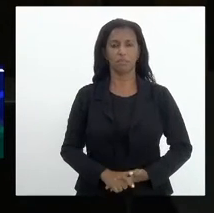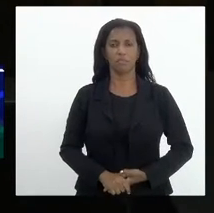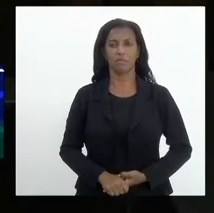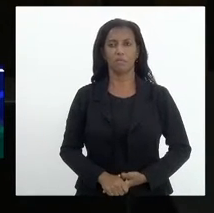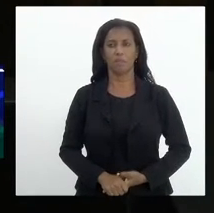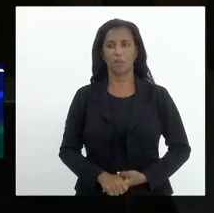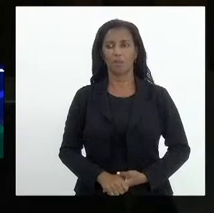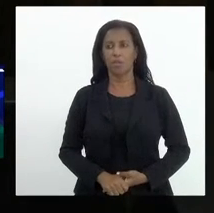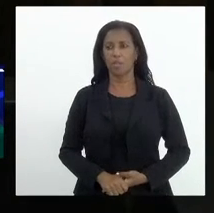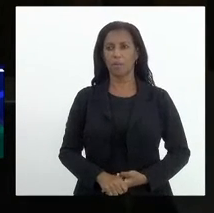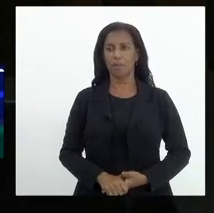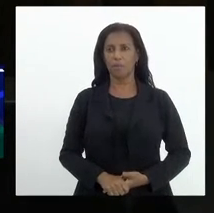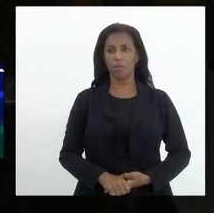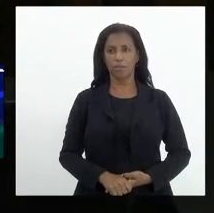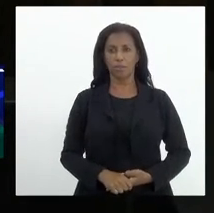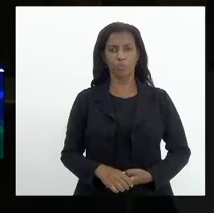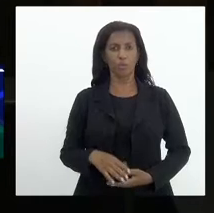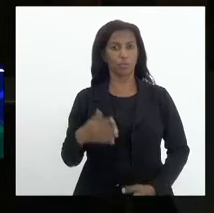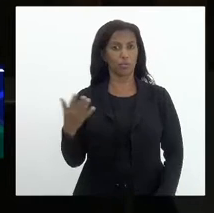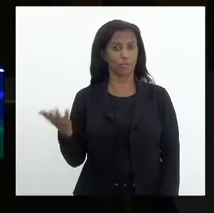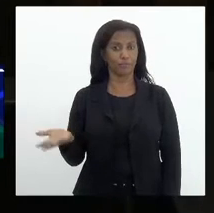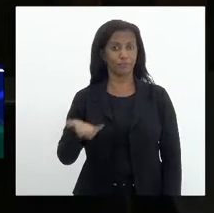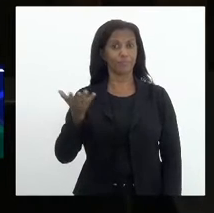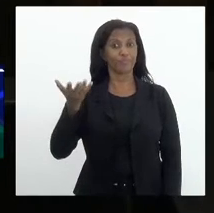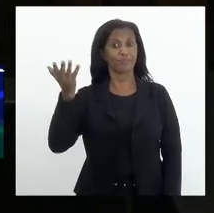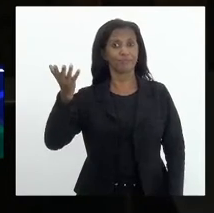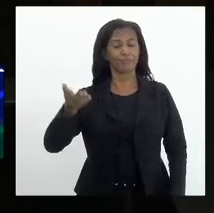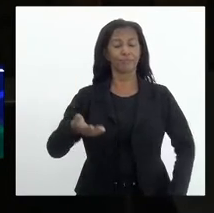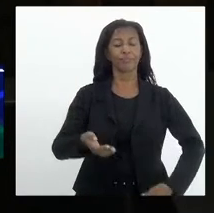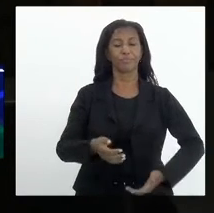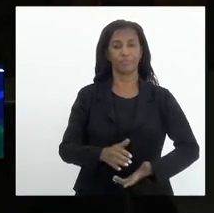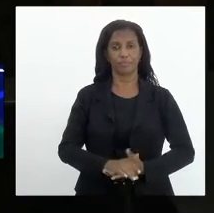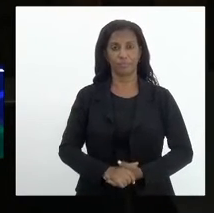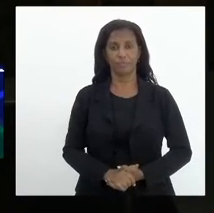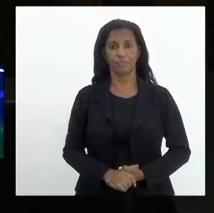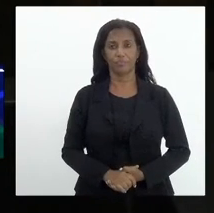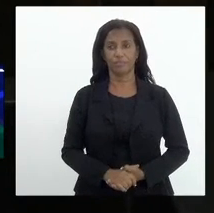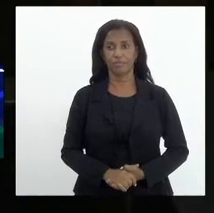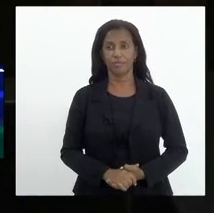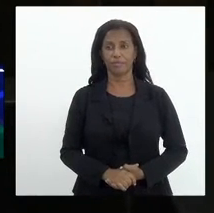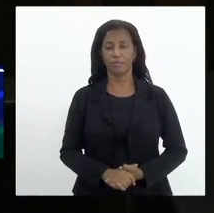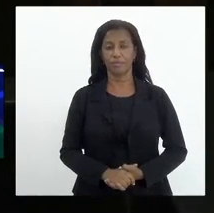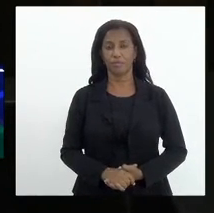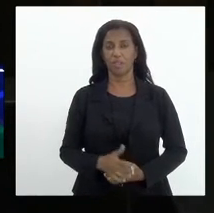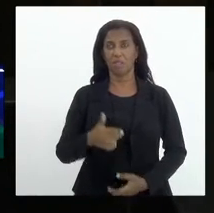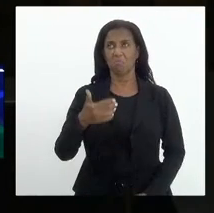é muito alto, está na ordem de